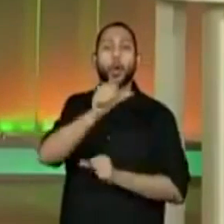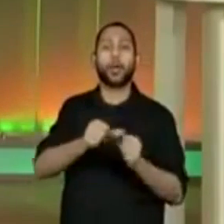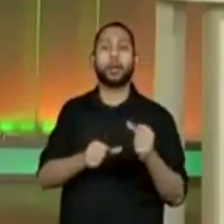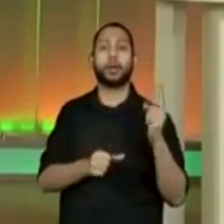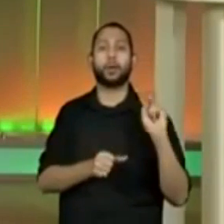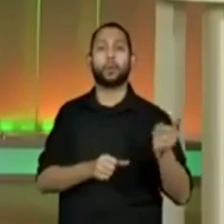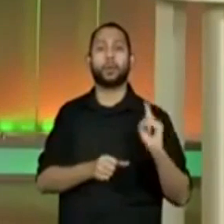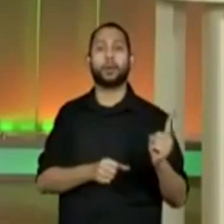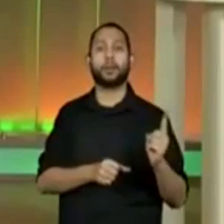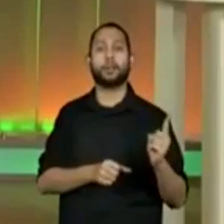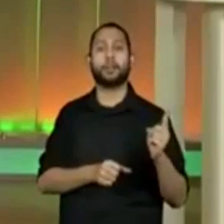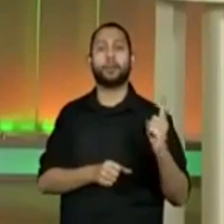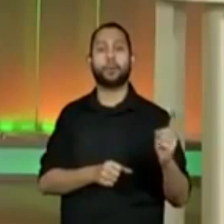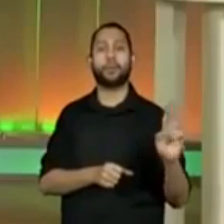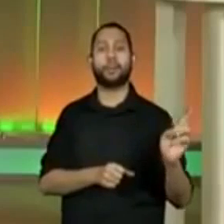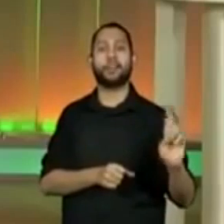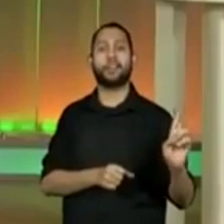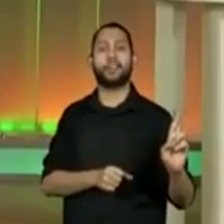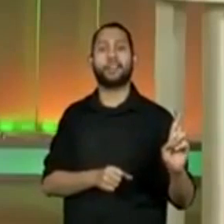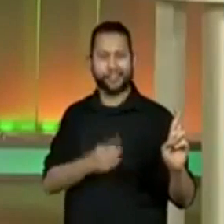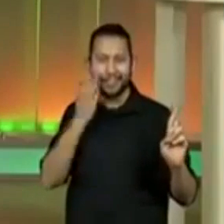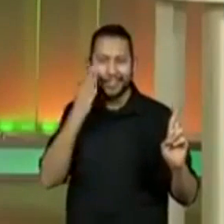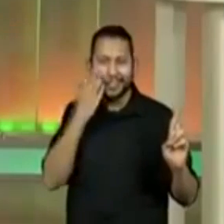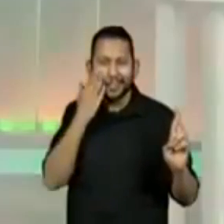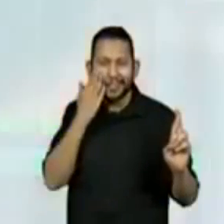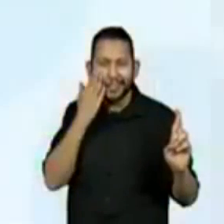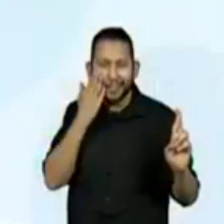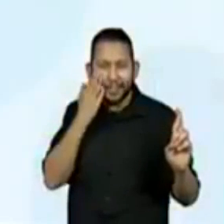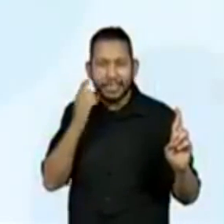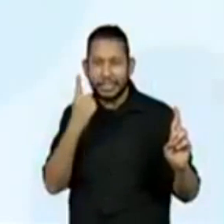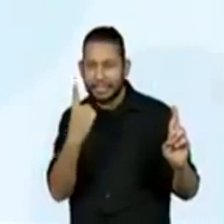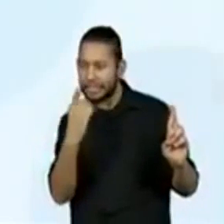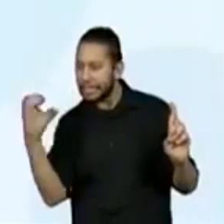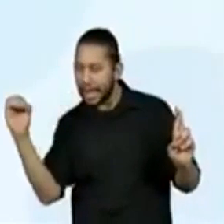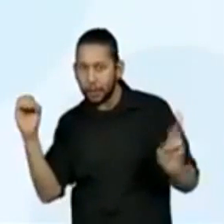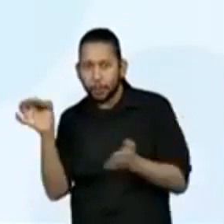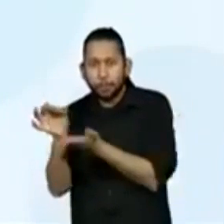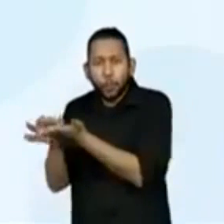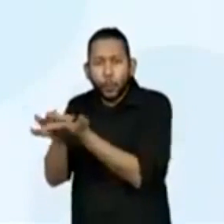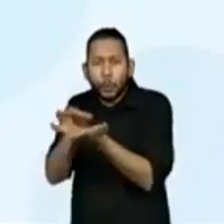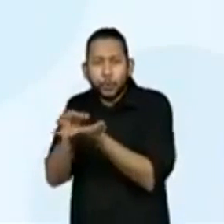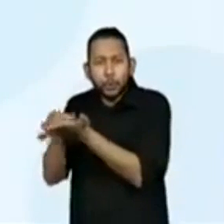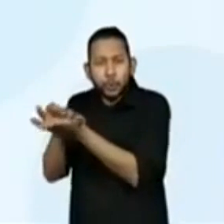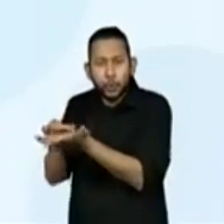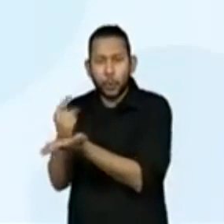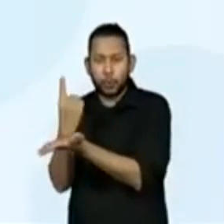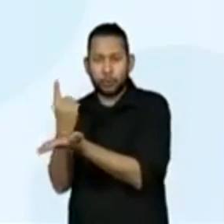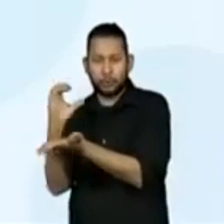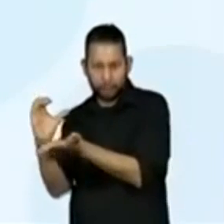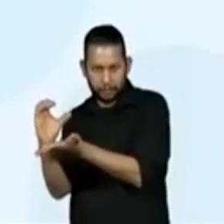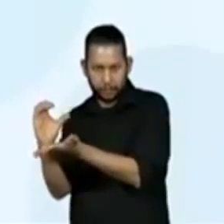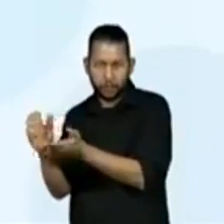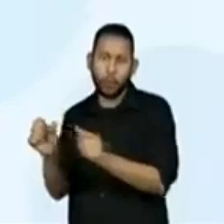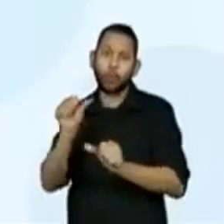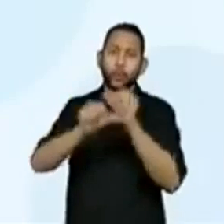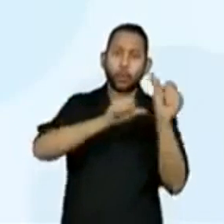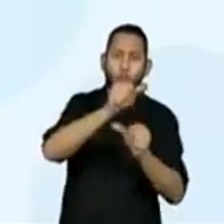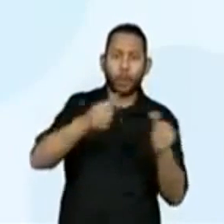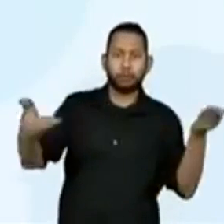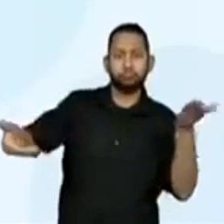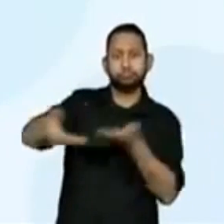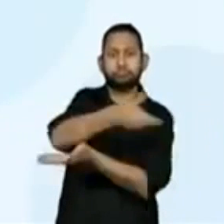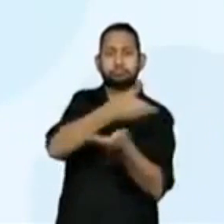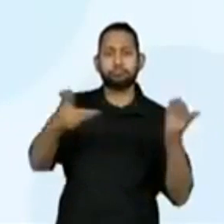é a mesma coisa. Certo? Até aí tudo bem? Então, olhem as imagens agora. Nós temos aqui um carro de bombeiro no valor de